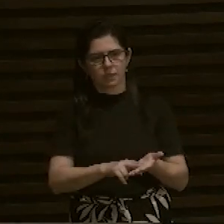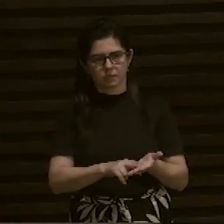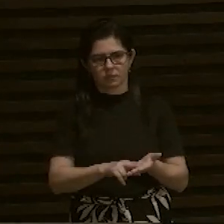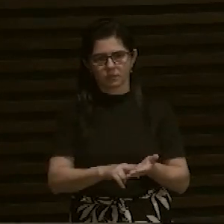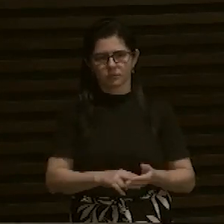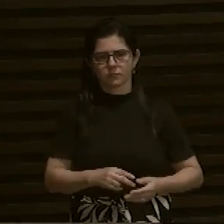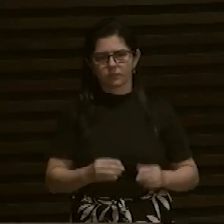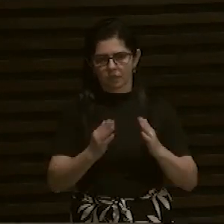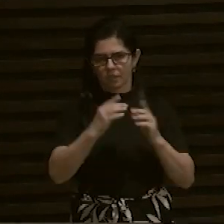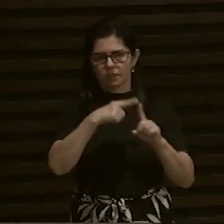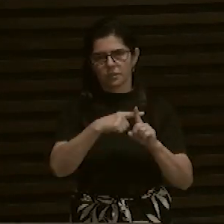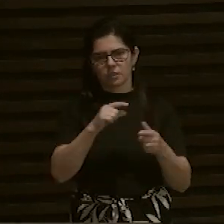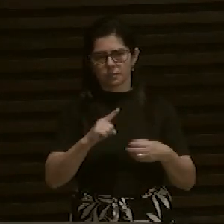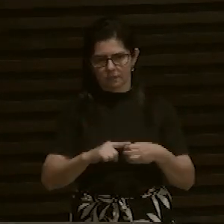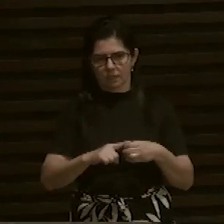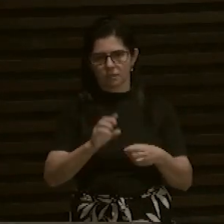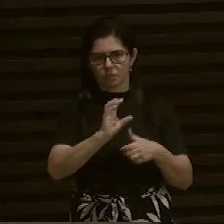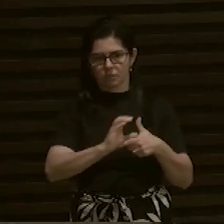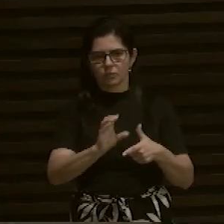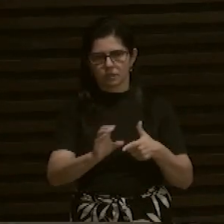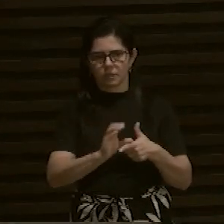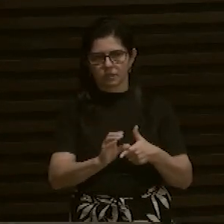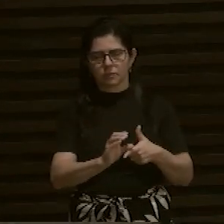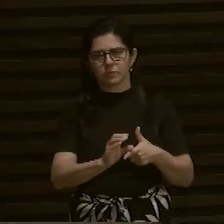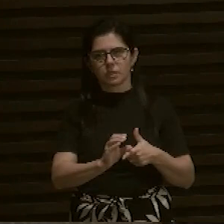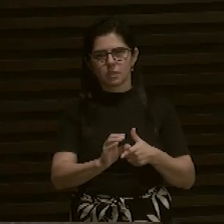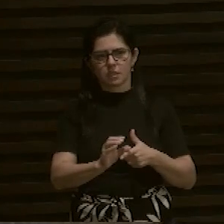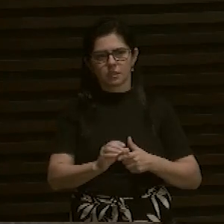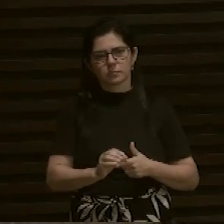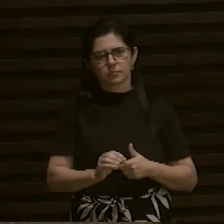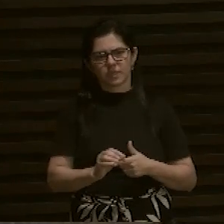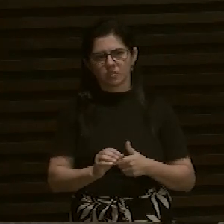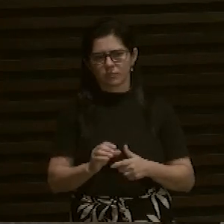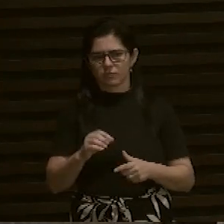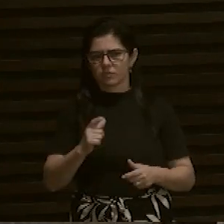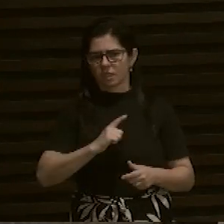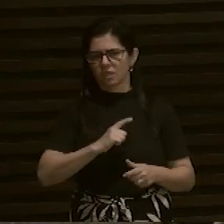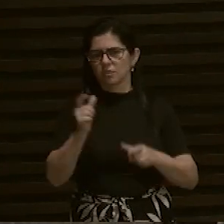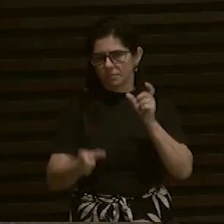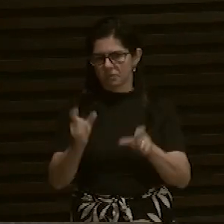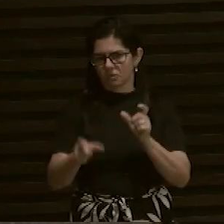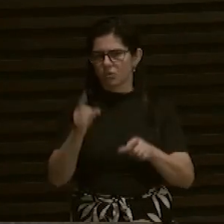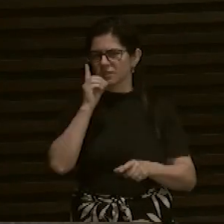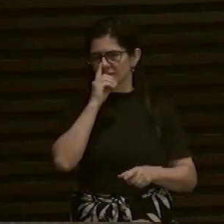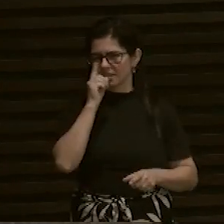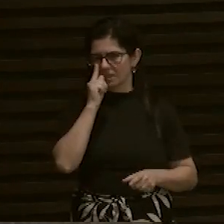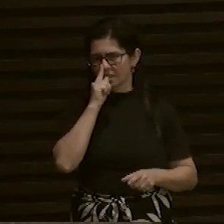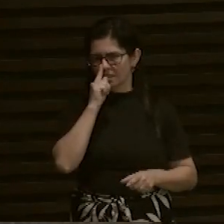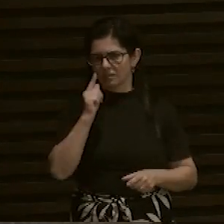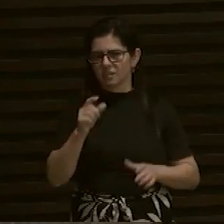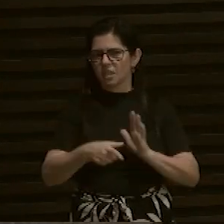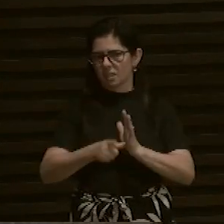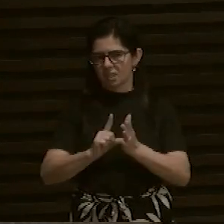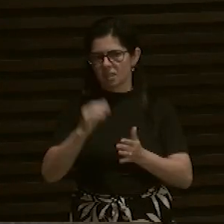igreja de Corinto era uma igreja formada de gregos que até então eram pagãos. Né? Eles criam em deuses, lá em